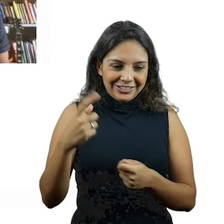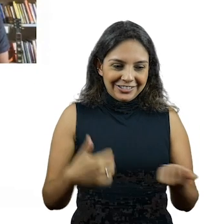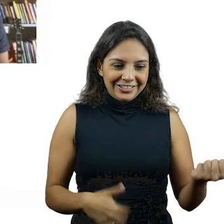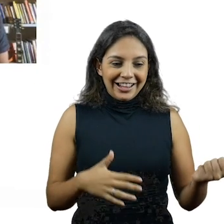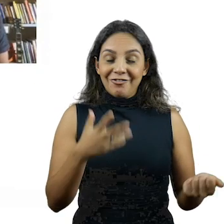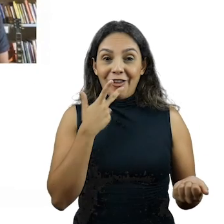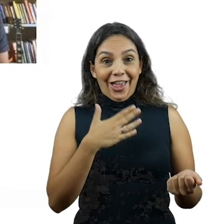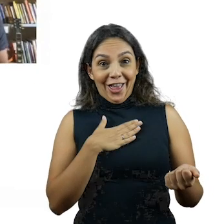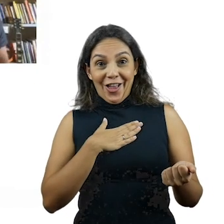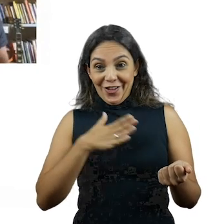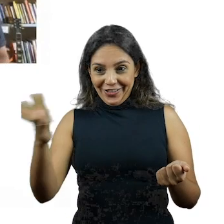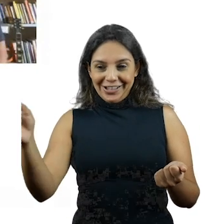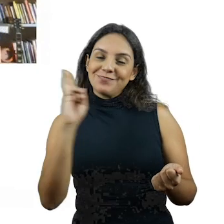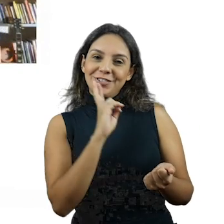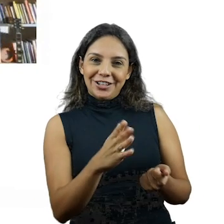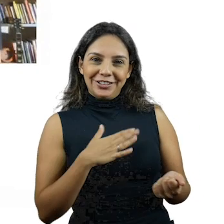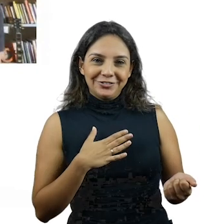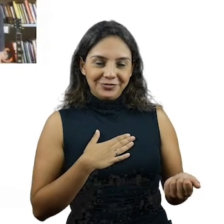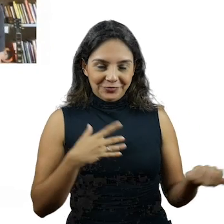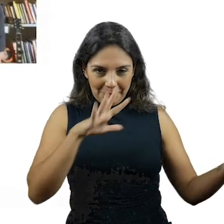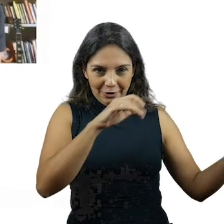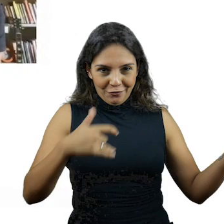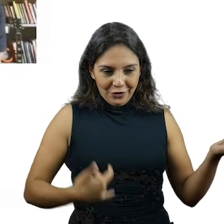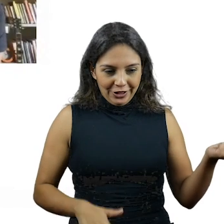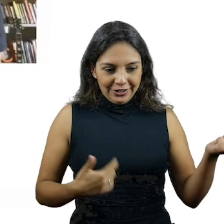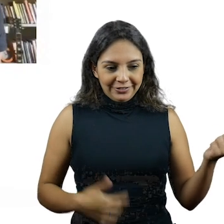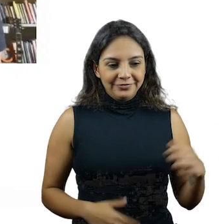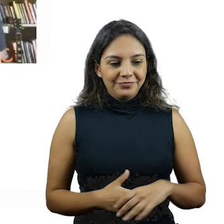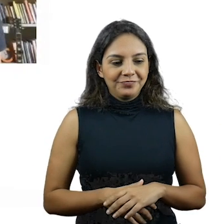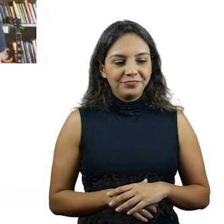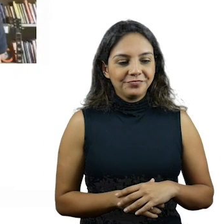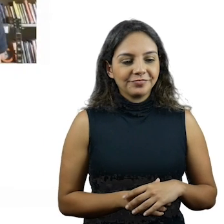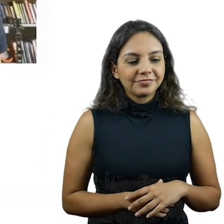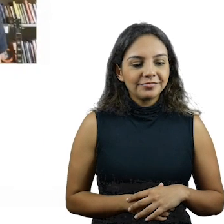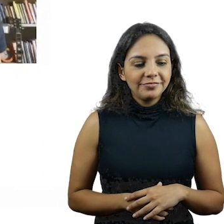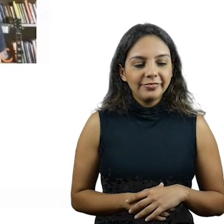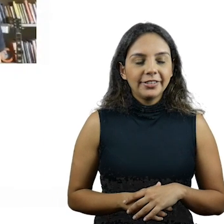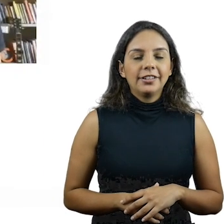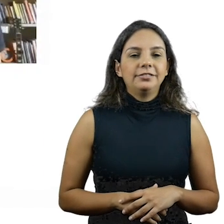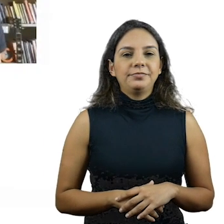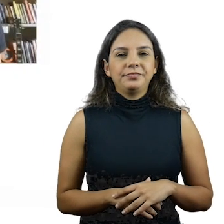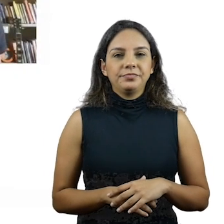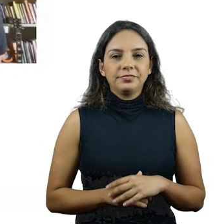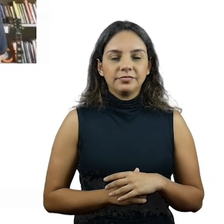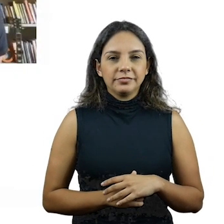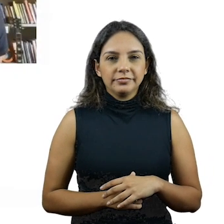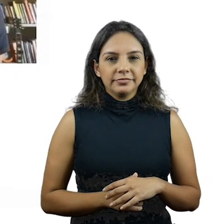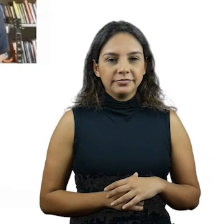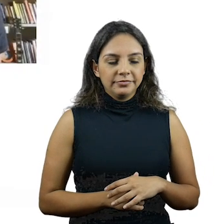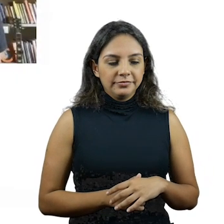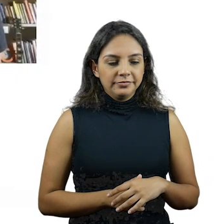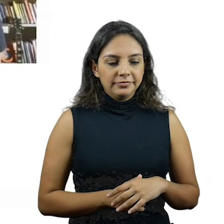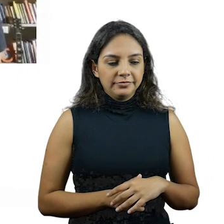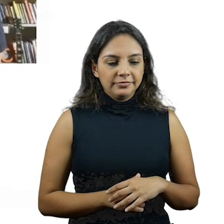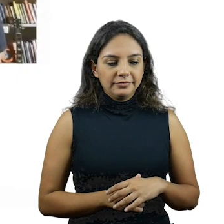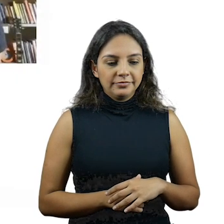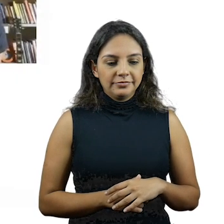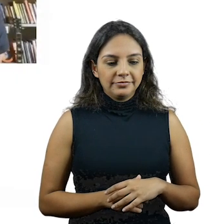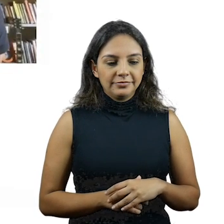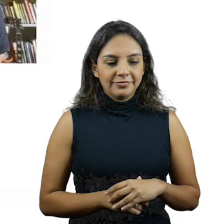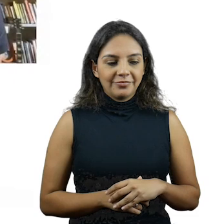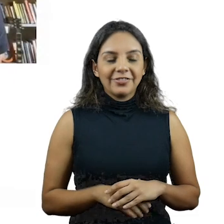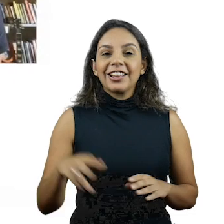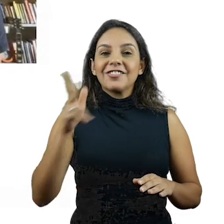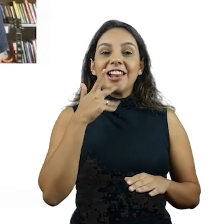palhinha pra Opa, gente? eu? Bora. Deixa eu pegar minha viola aqui, não sei como é que vai sair isso, hein? Tony pega um violão e se prepara